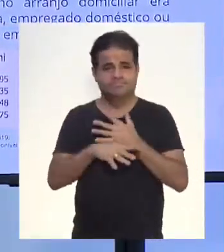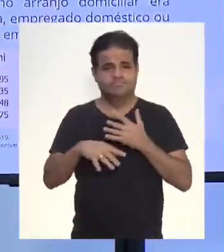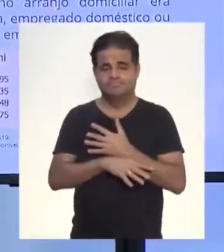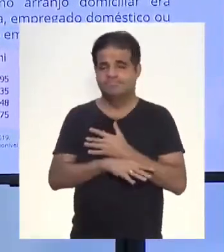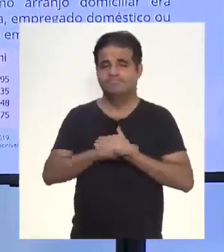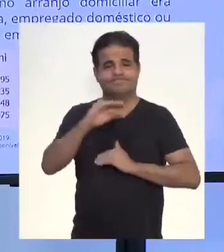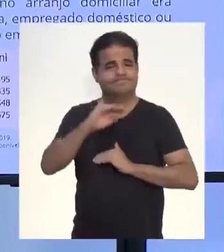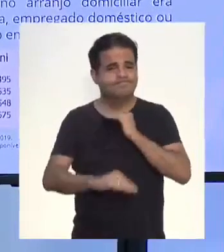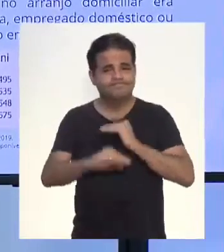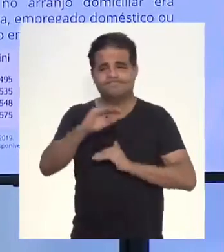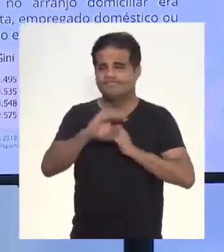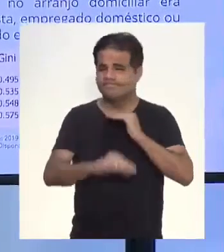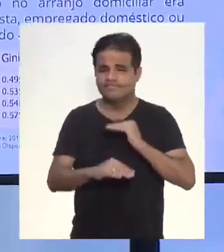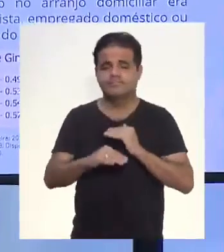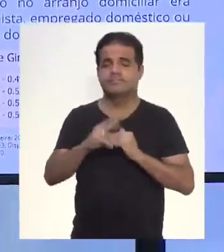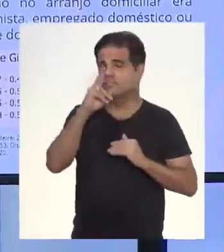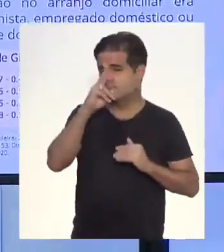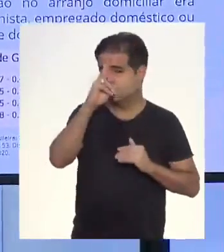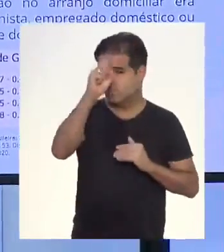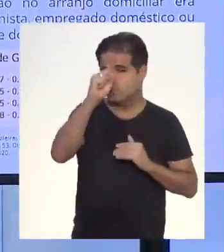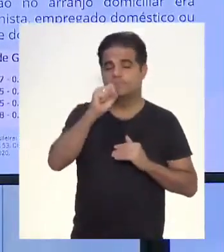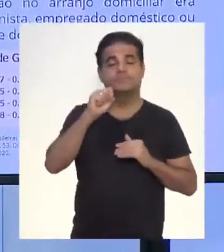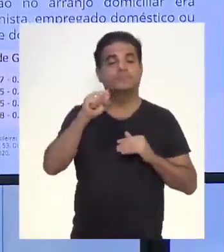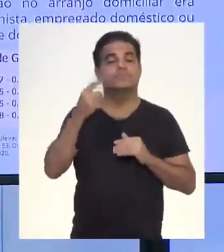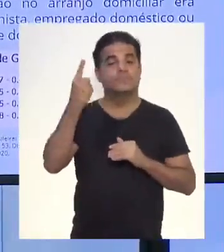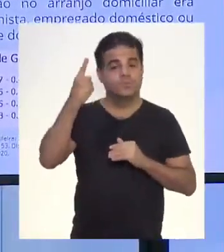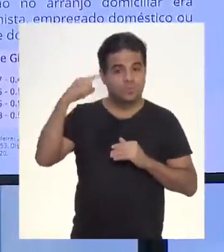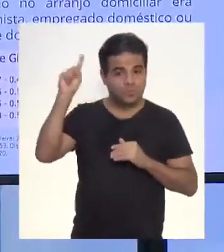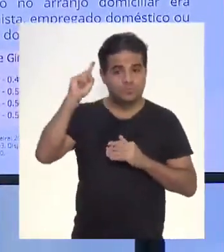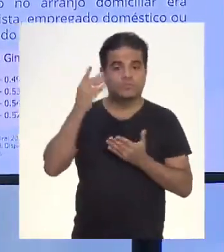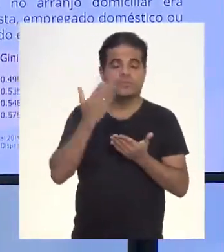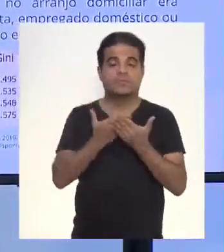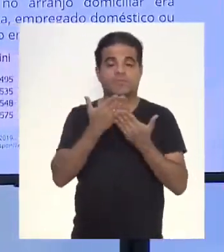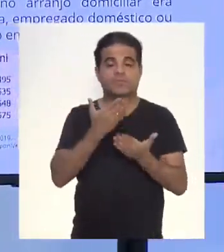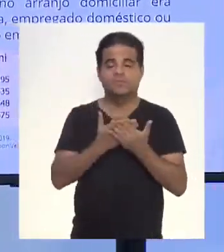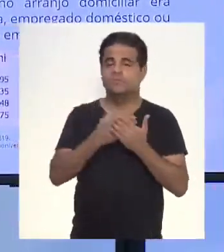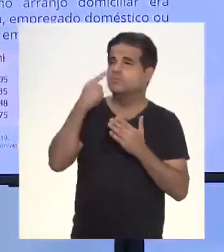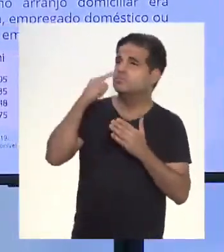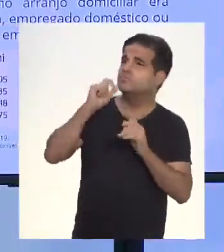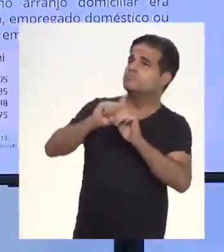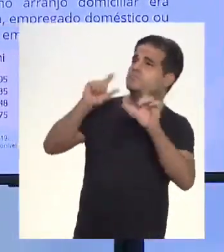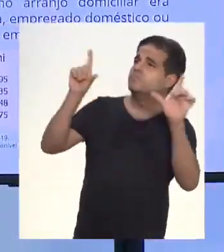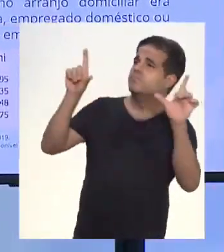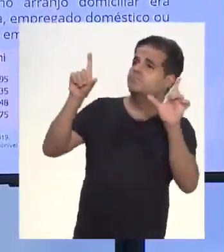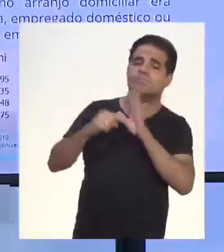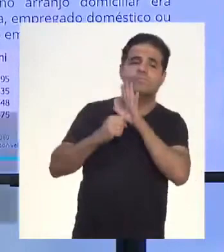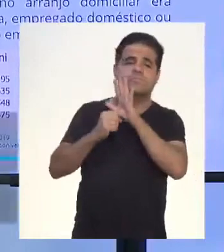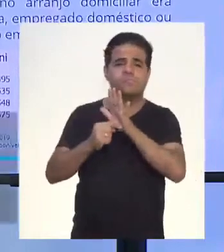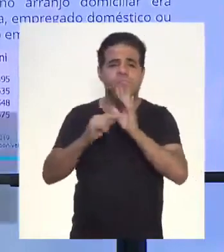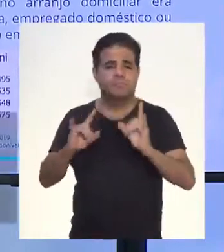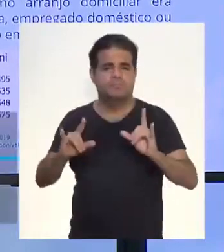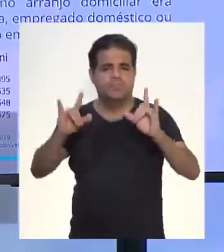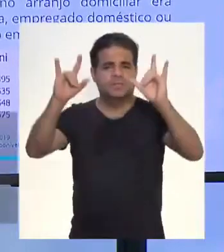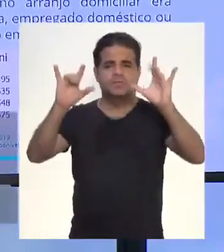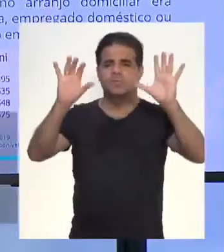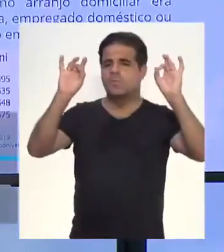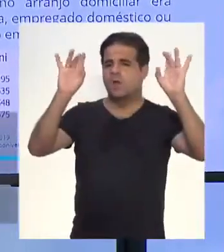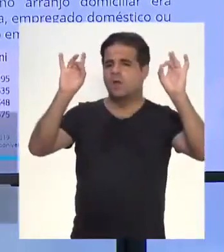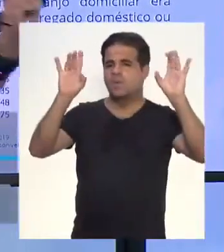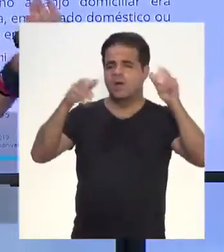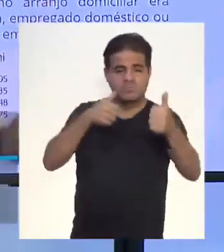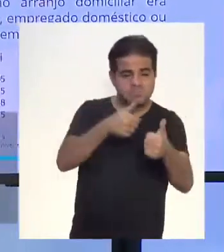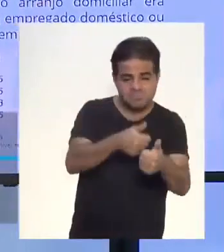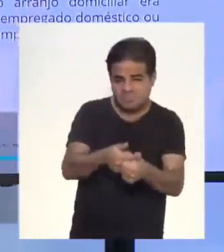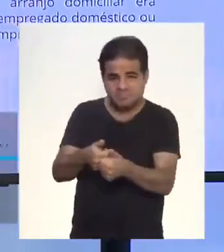da desigualdade. Né? A gente viu, né, na última aula, principalmente aquelas telas onde mostravam, né, apartamentos de luxo colados ali